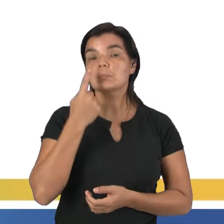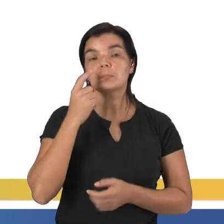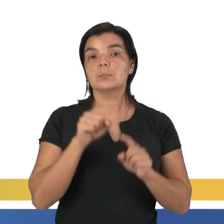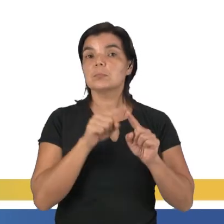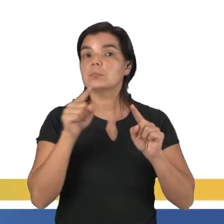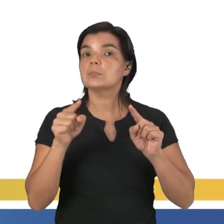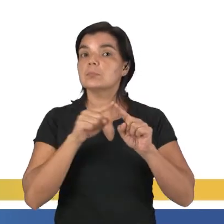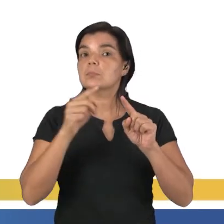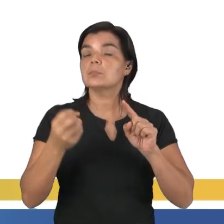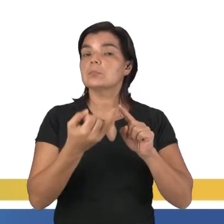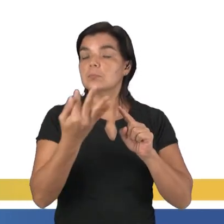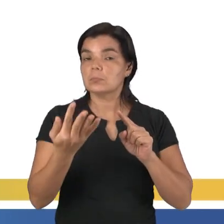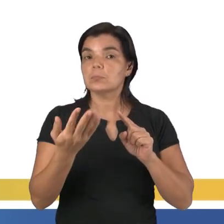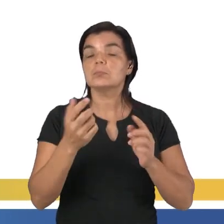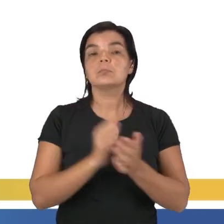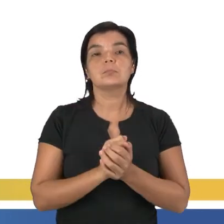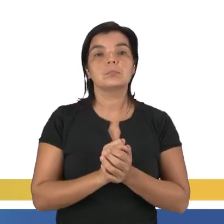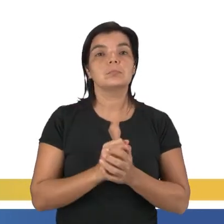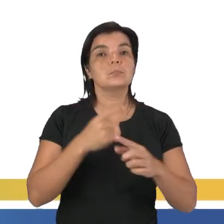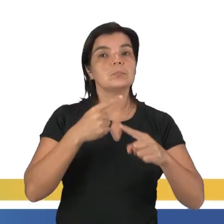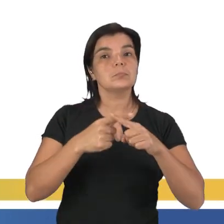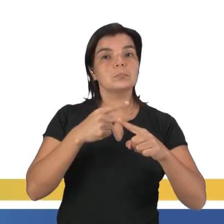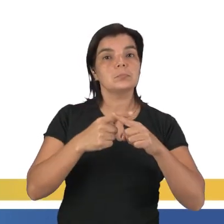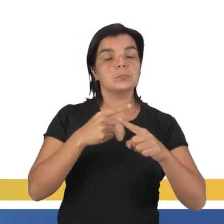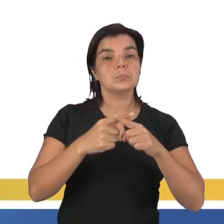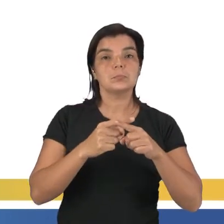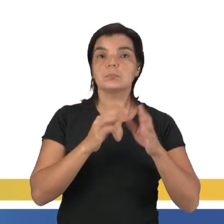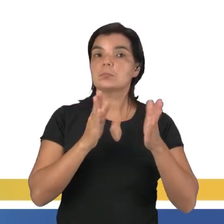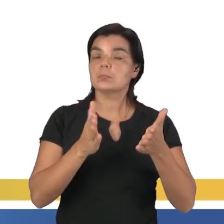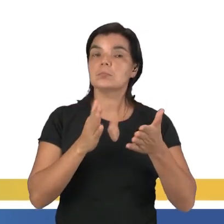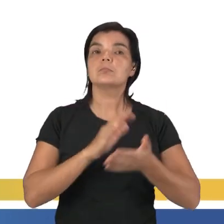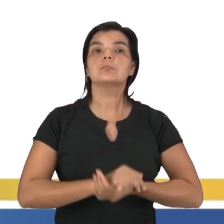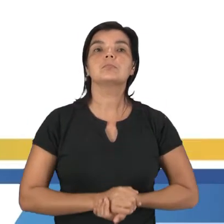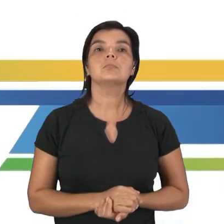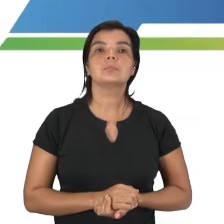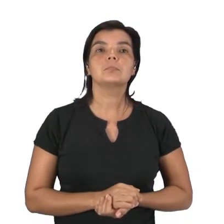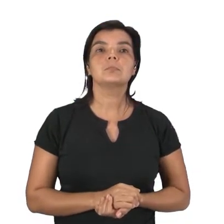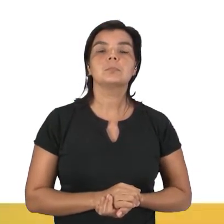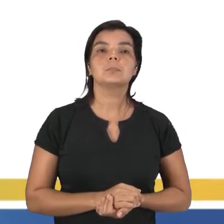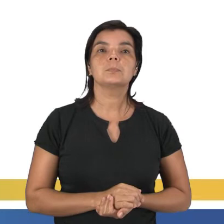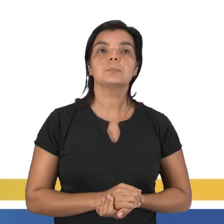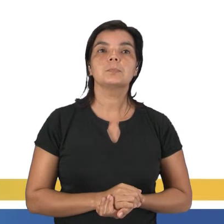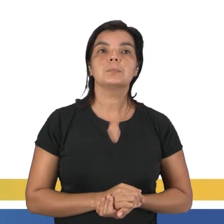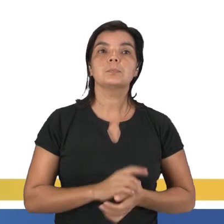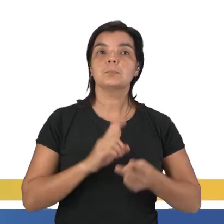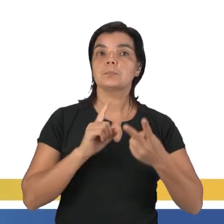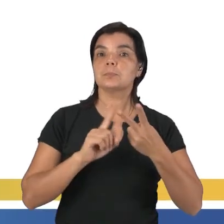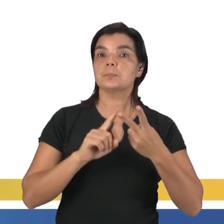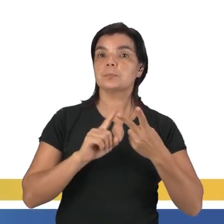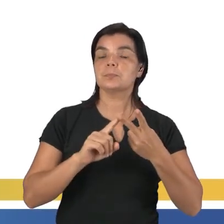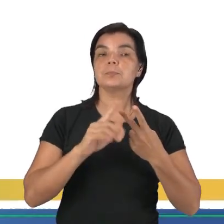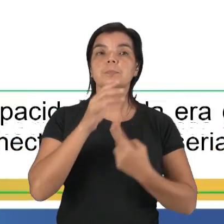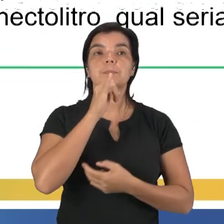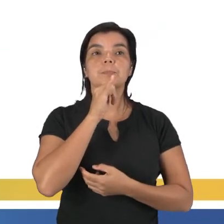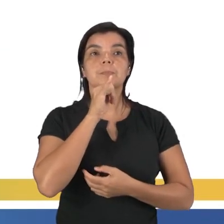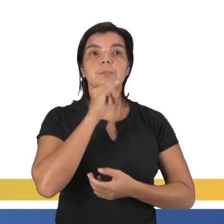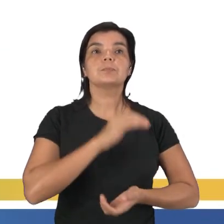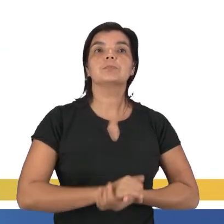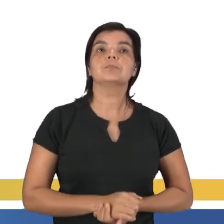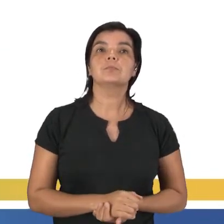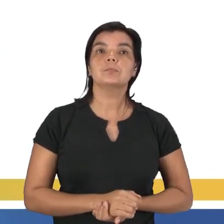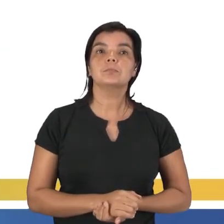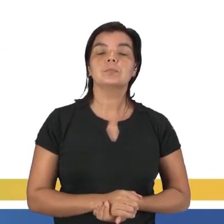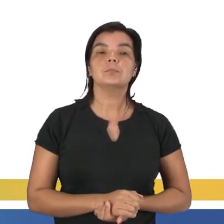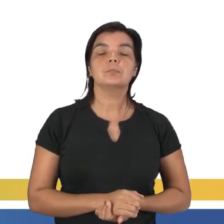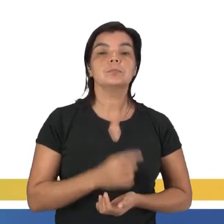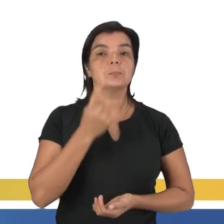casas você vai ter que trabalhar e fazer a multiplicação nessa situação. Ok? Vamos aqui para o nosso segundo, né?